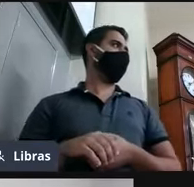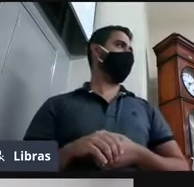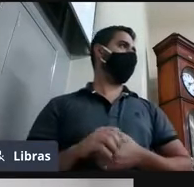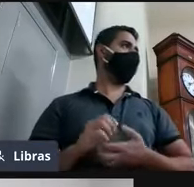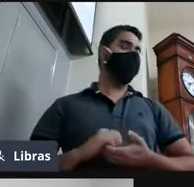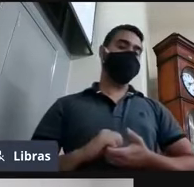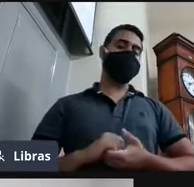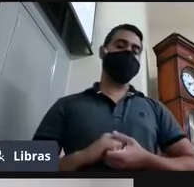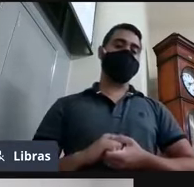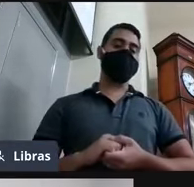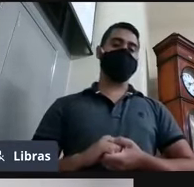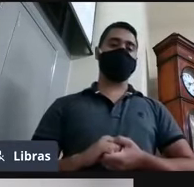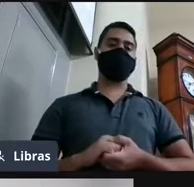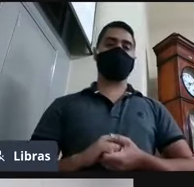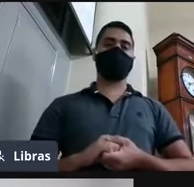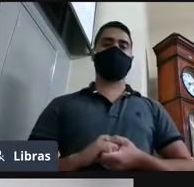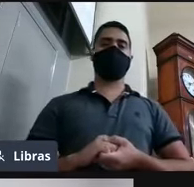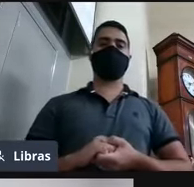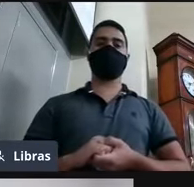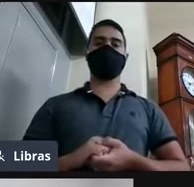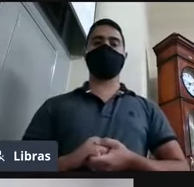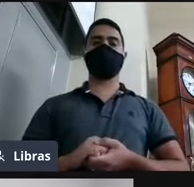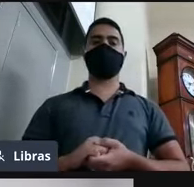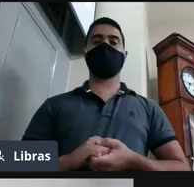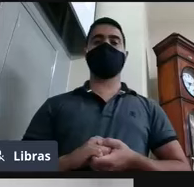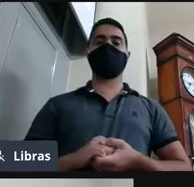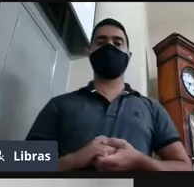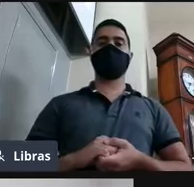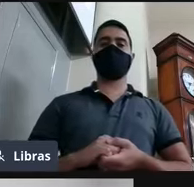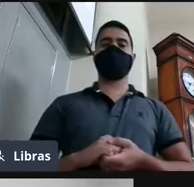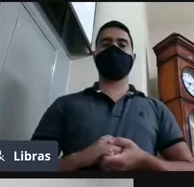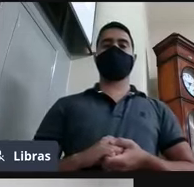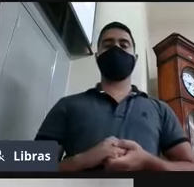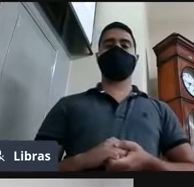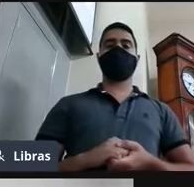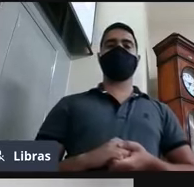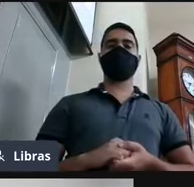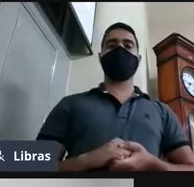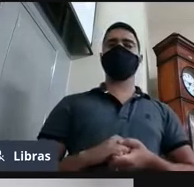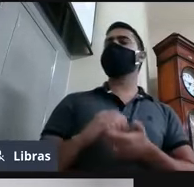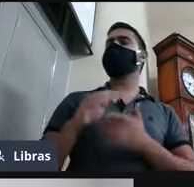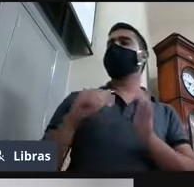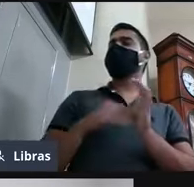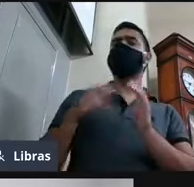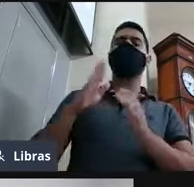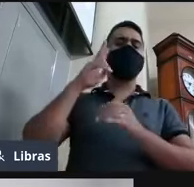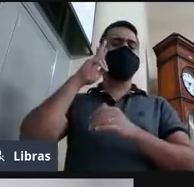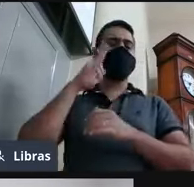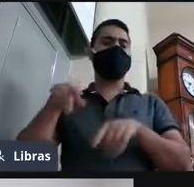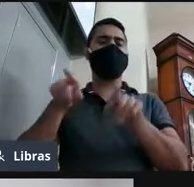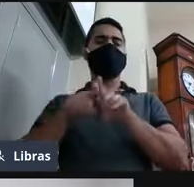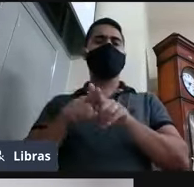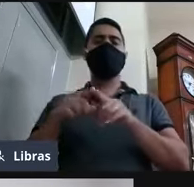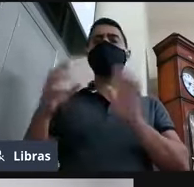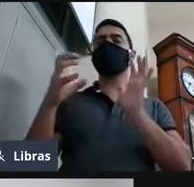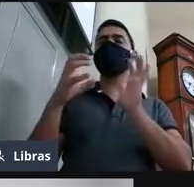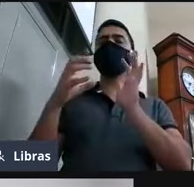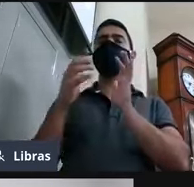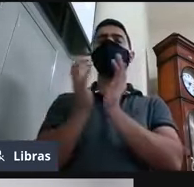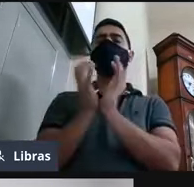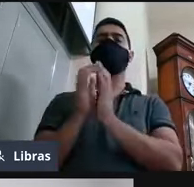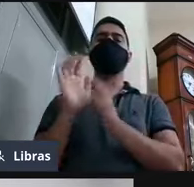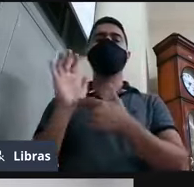a critério de dar publicidade a isso. Da conclusão, excelso presidente, diante de tudo quanto colimado, reiterando nosso apreço à condução,